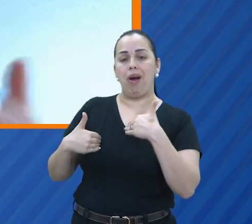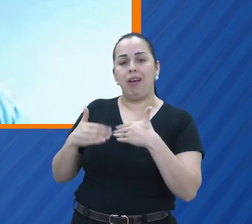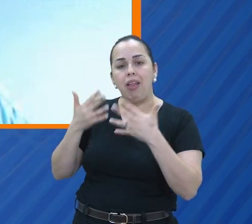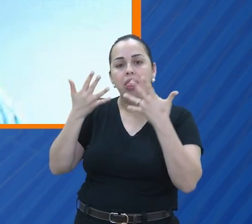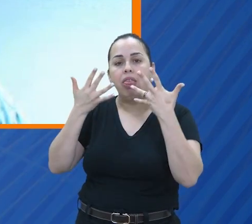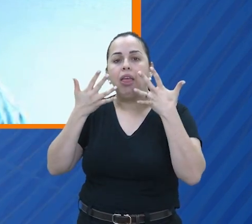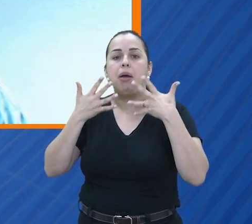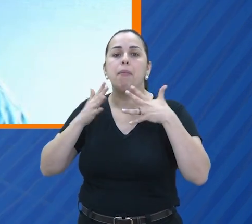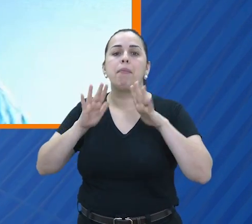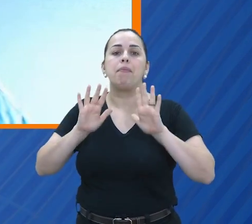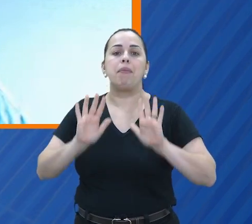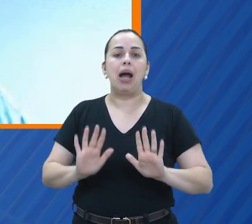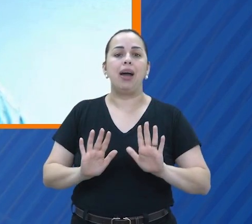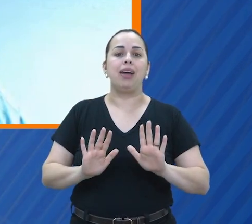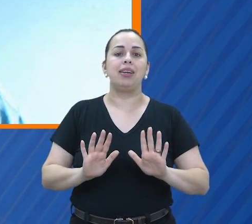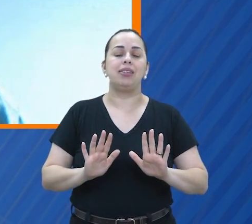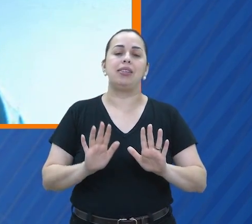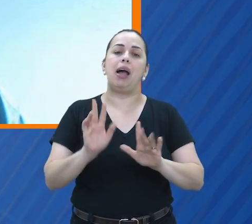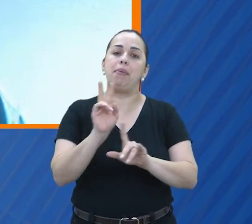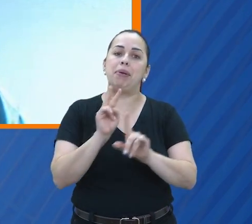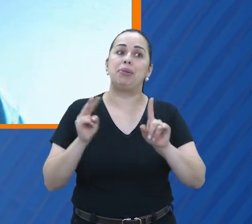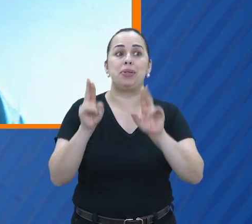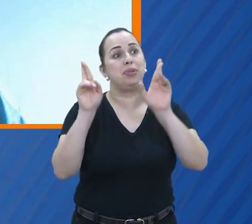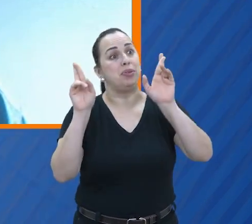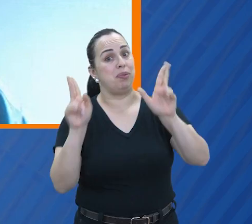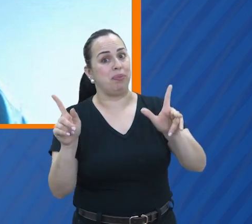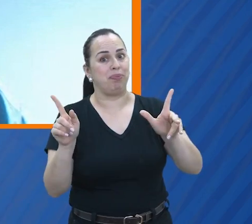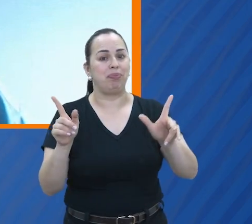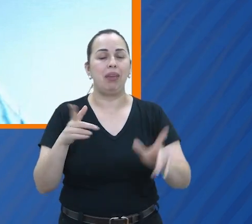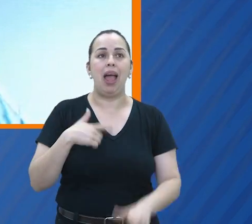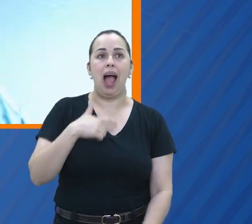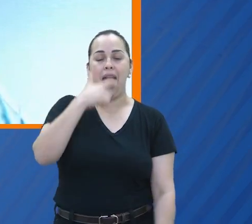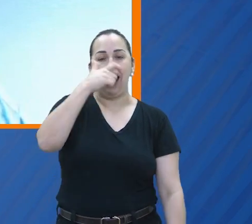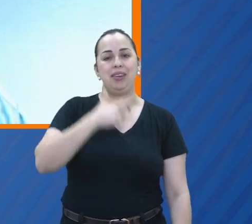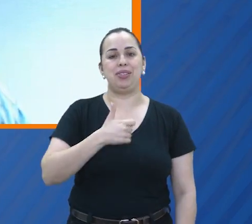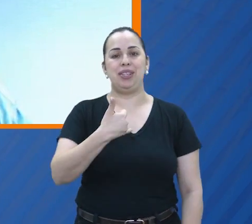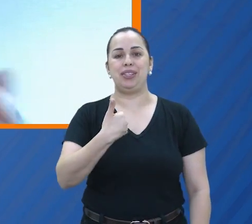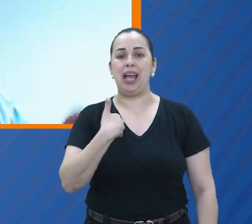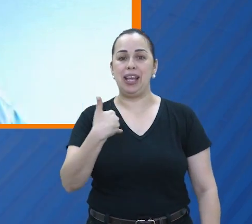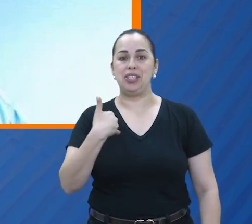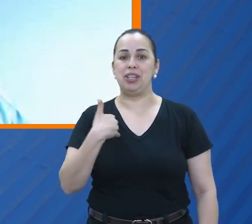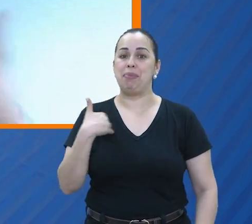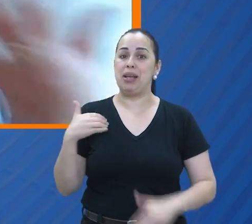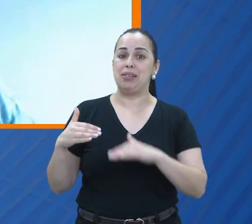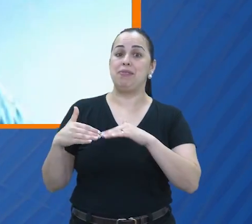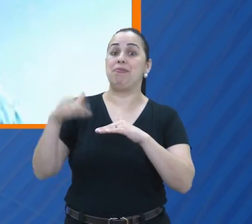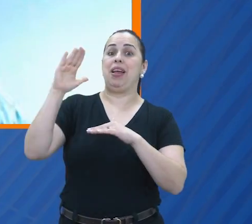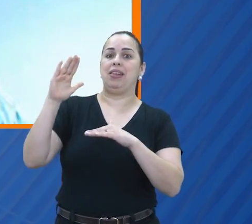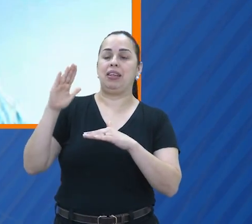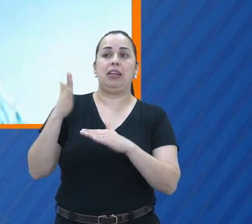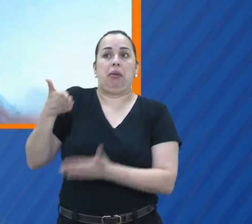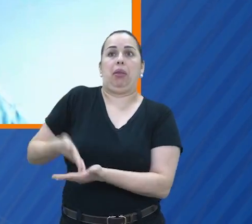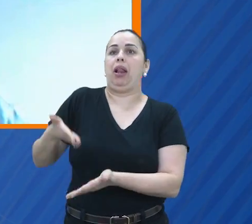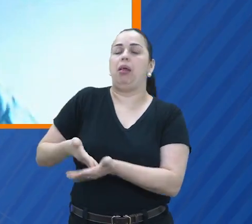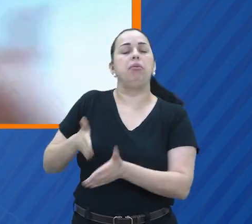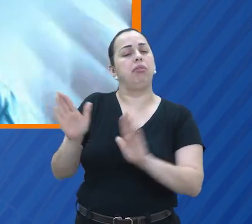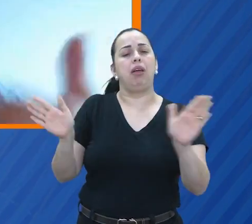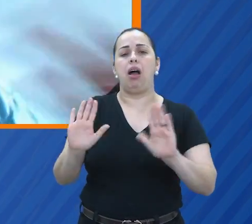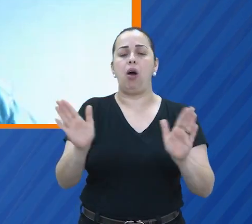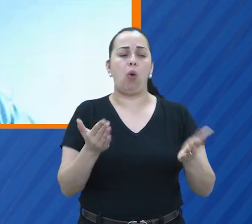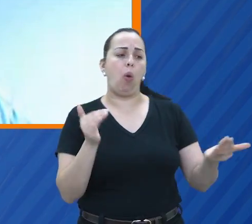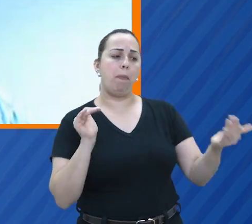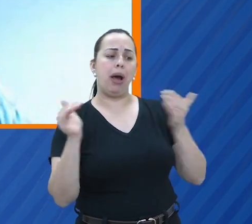biológico que a gente vai tendo com o tempo, mas não precisa ser como a gente enxerga ela. Então não é porque eu sou uma pessoa com uma idade mais avançada que eu sou